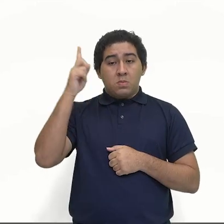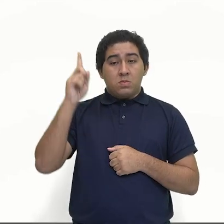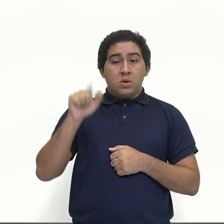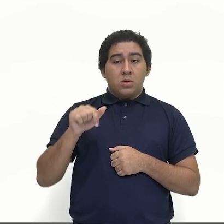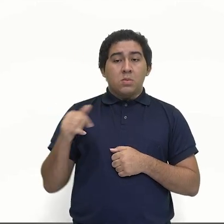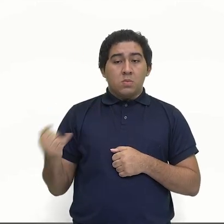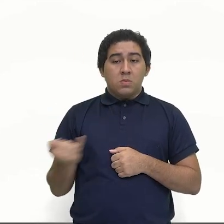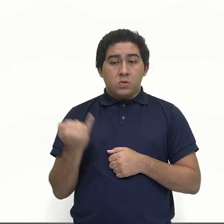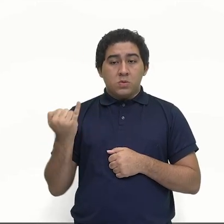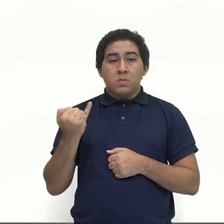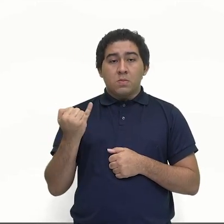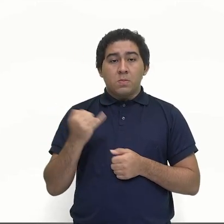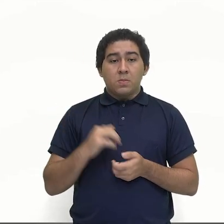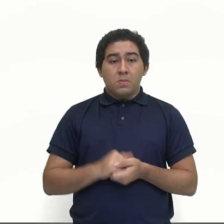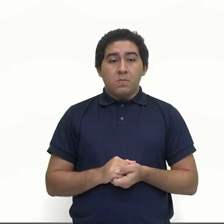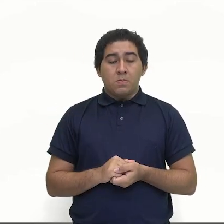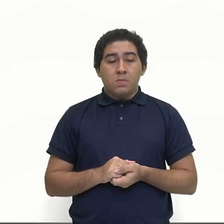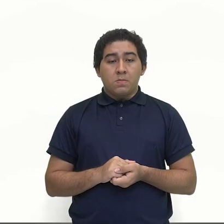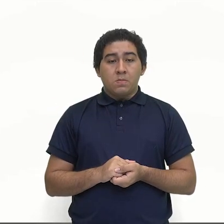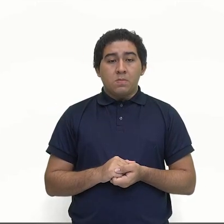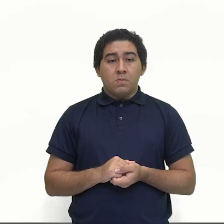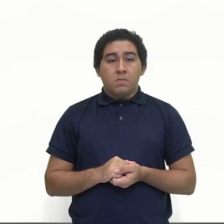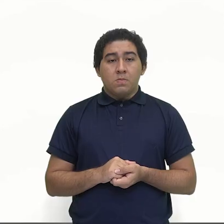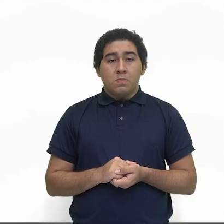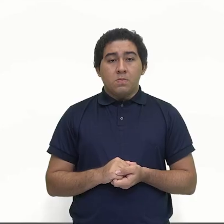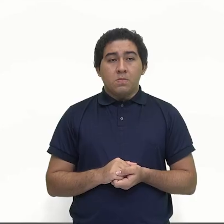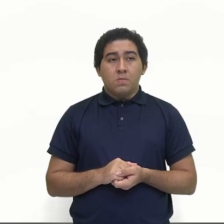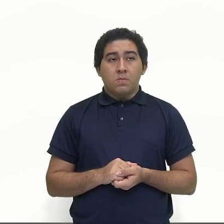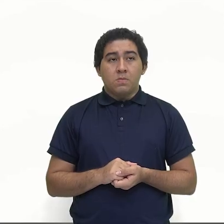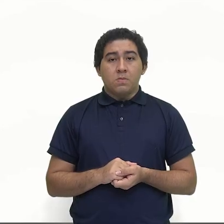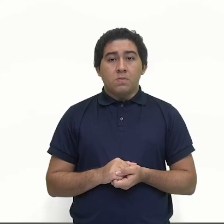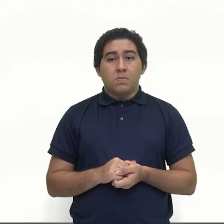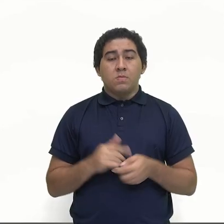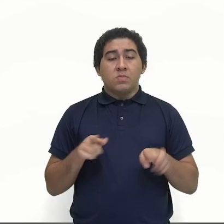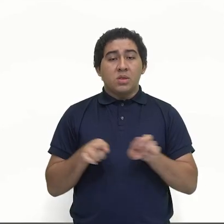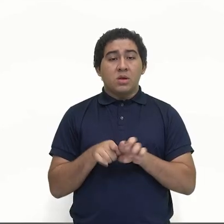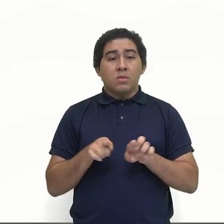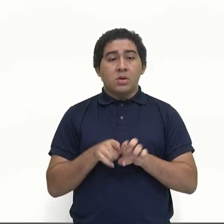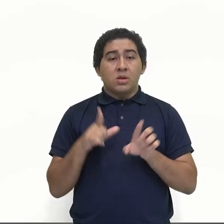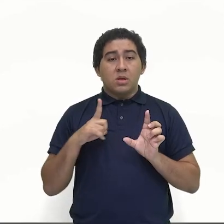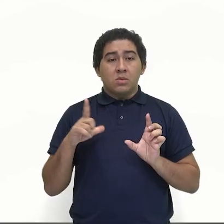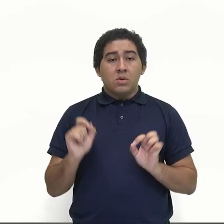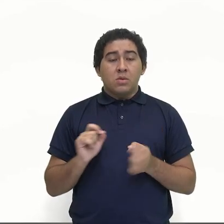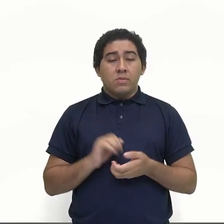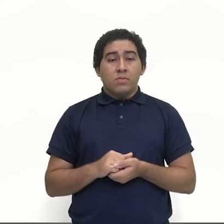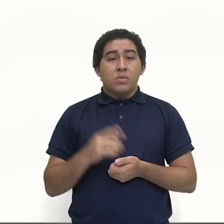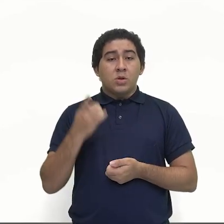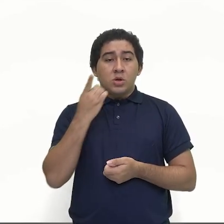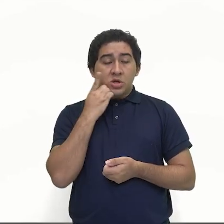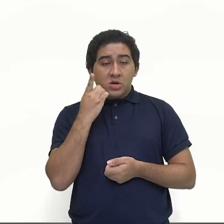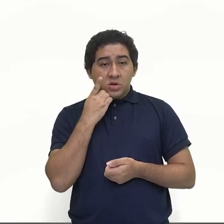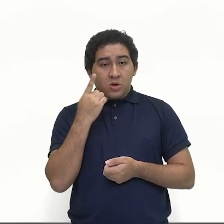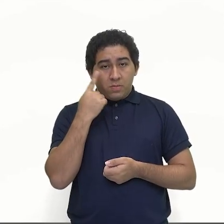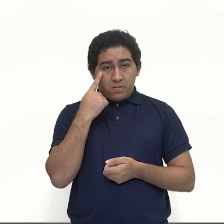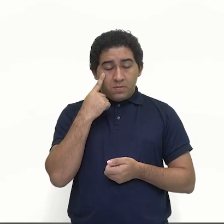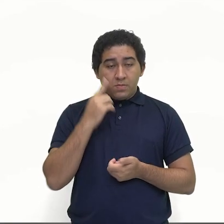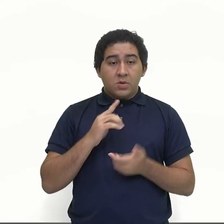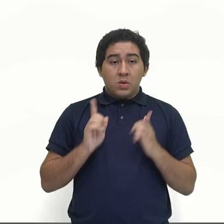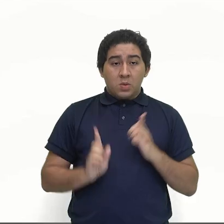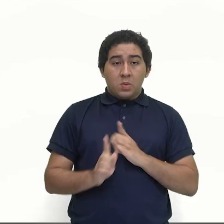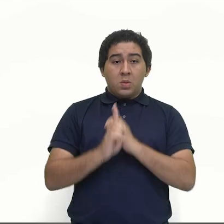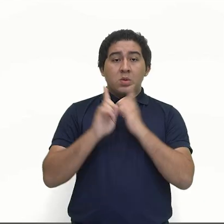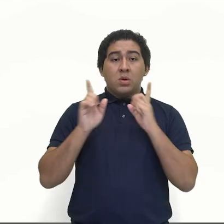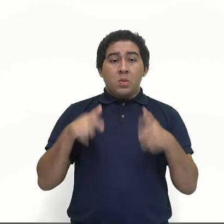muito importantes. Aí você tem aqui, ó, os circuitos no cotidiano, você encontra